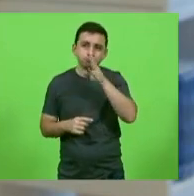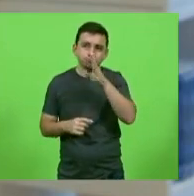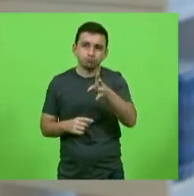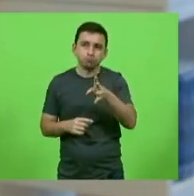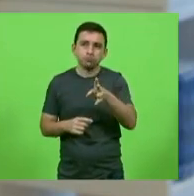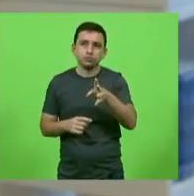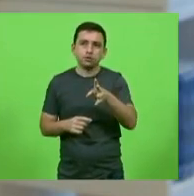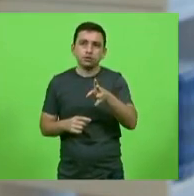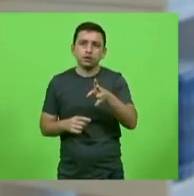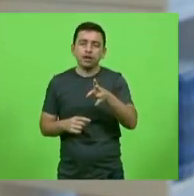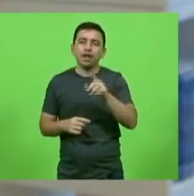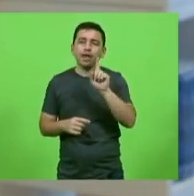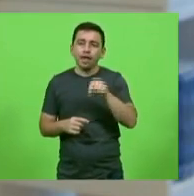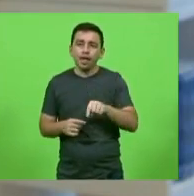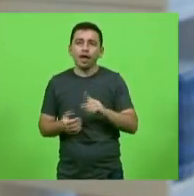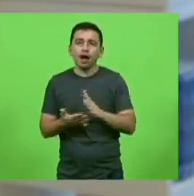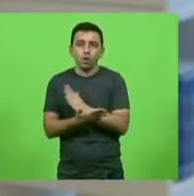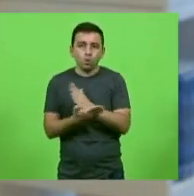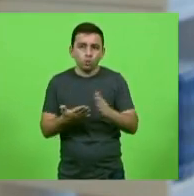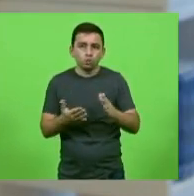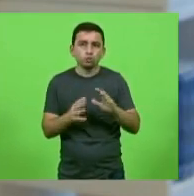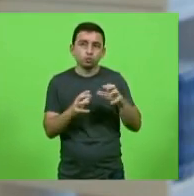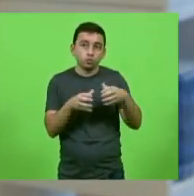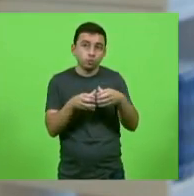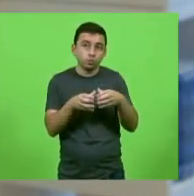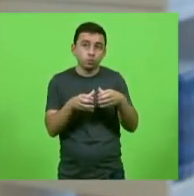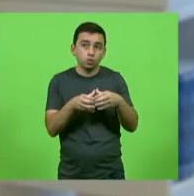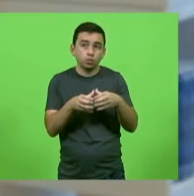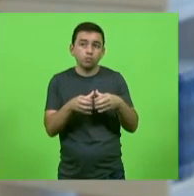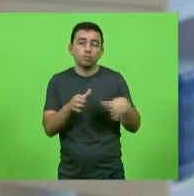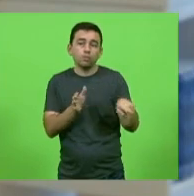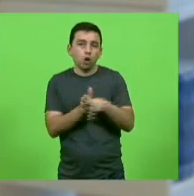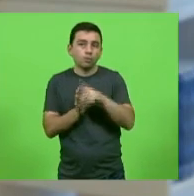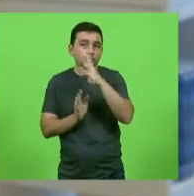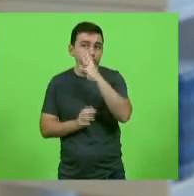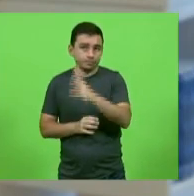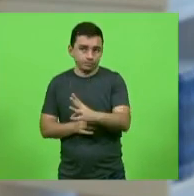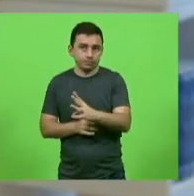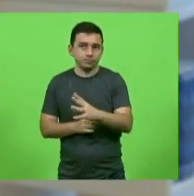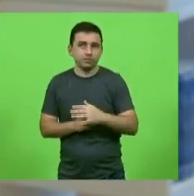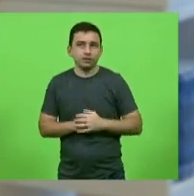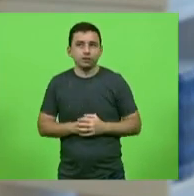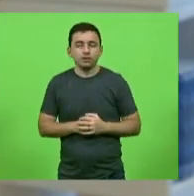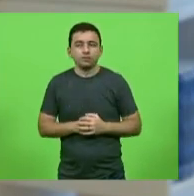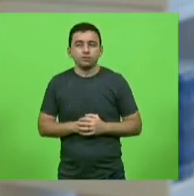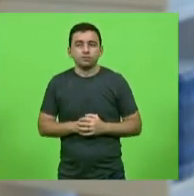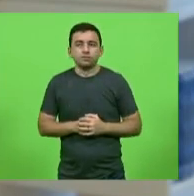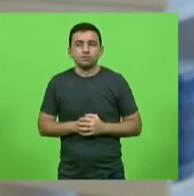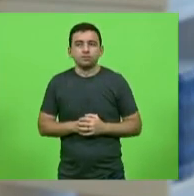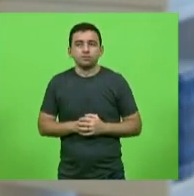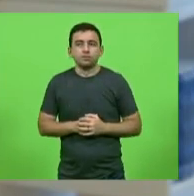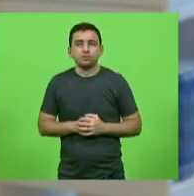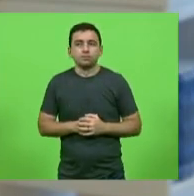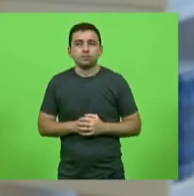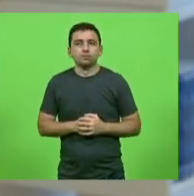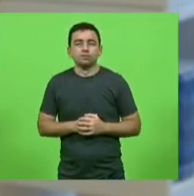é dito por parcela dos então integrantes da acusação. Excelência.